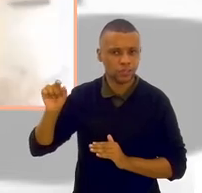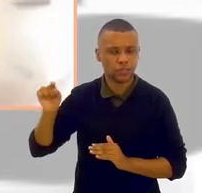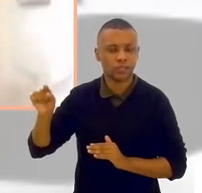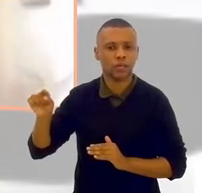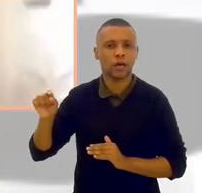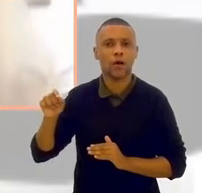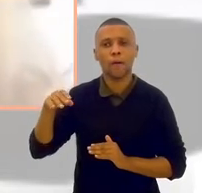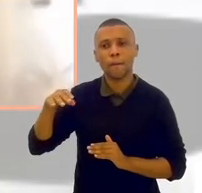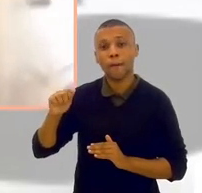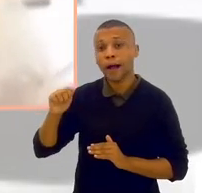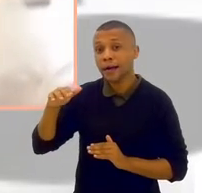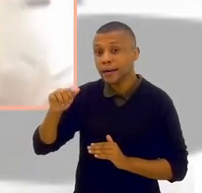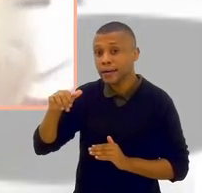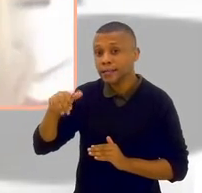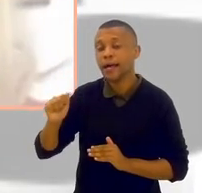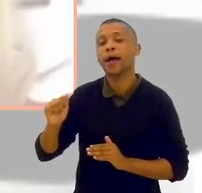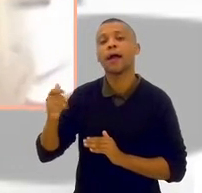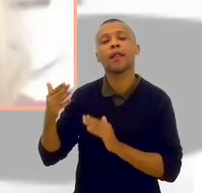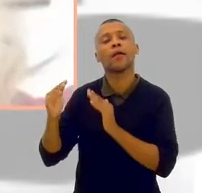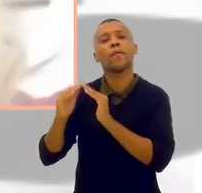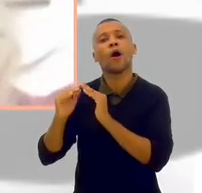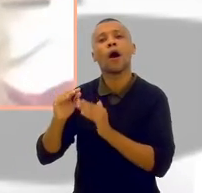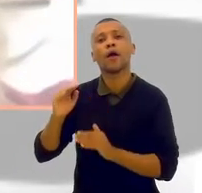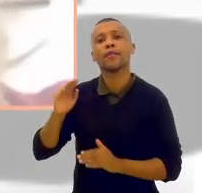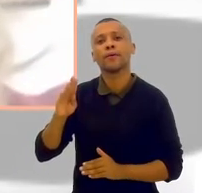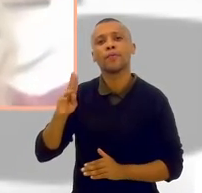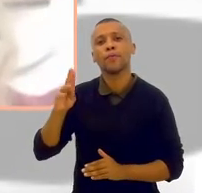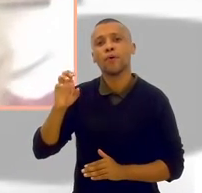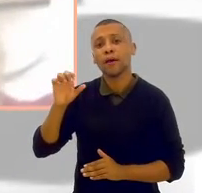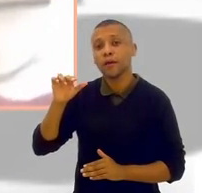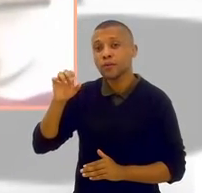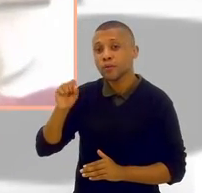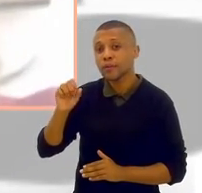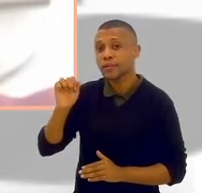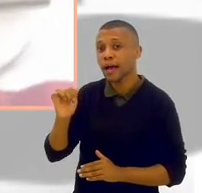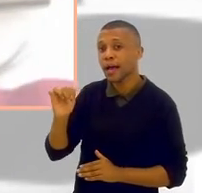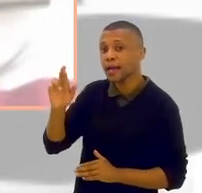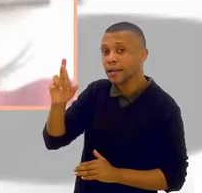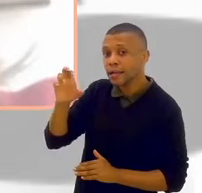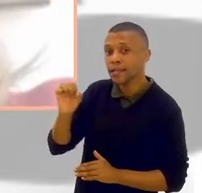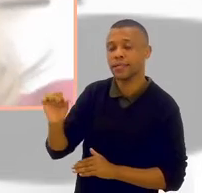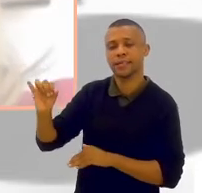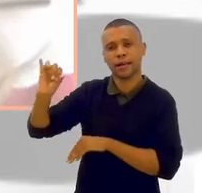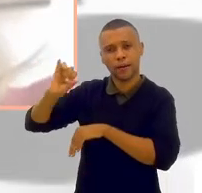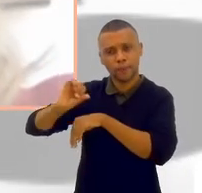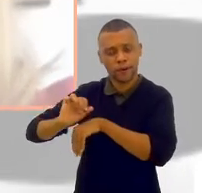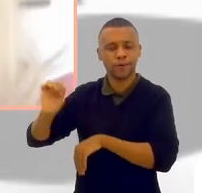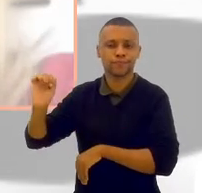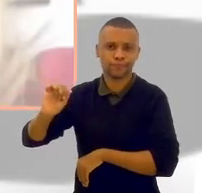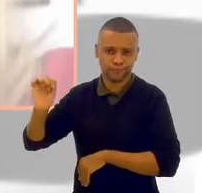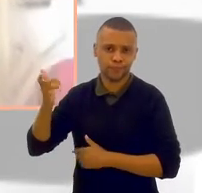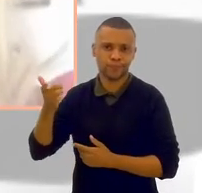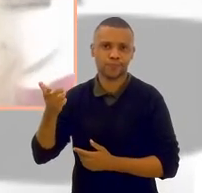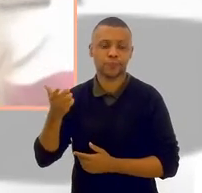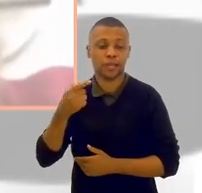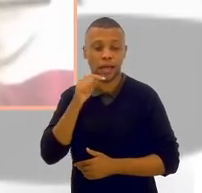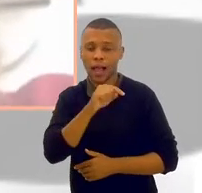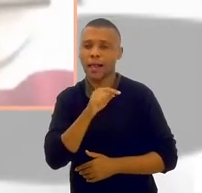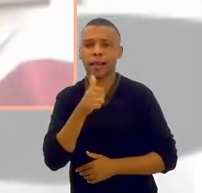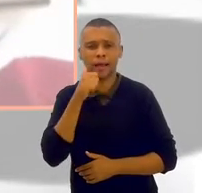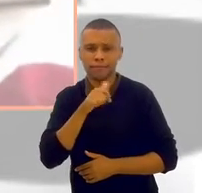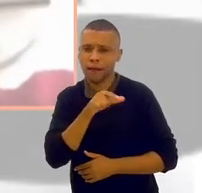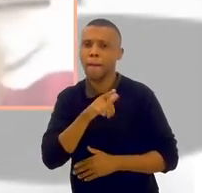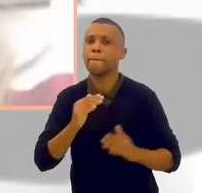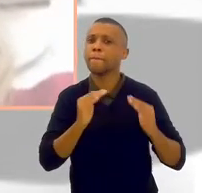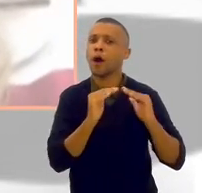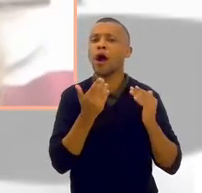O Macana mora em Buenos Aires. E a Carolina Cox mora em Jujuy, que é uma região de montanhas, né, da Argentina. Uma